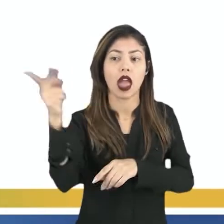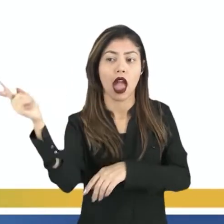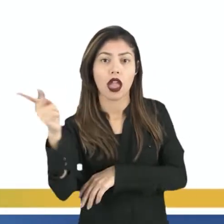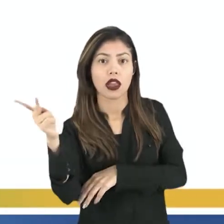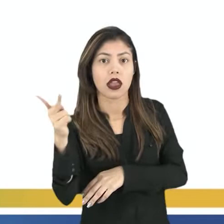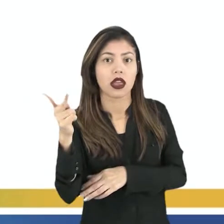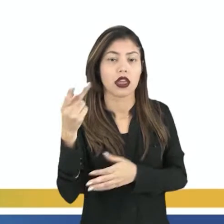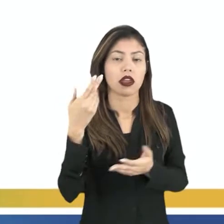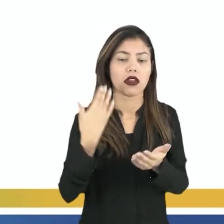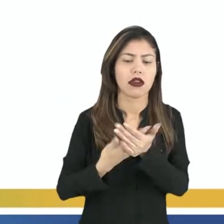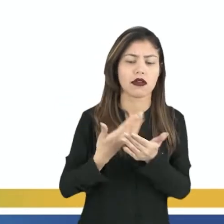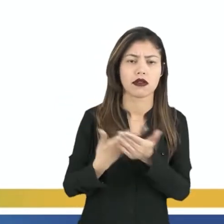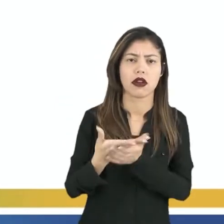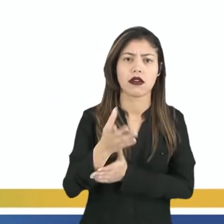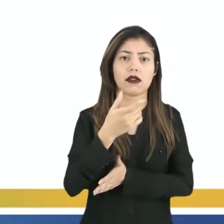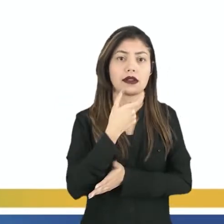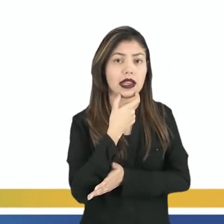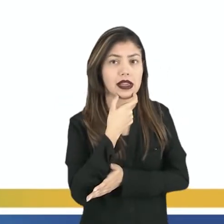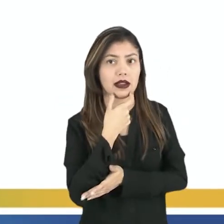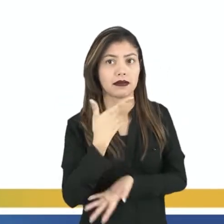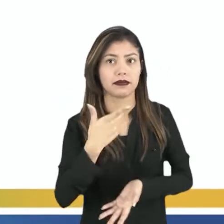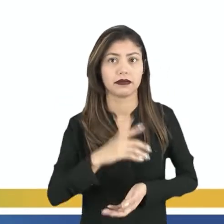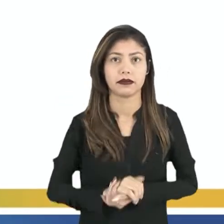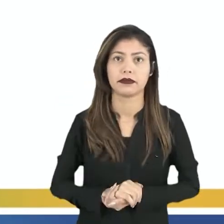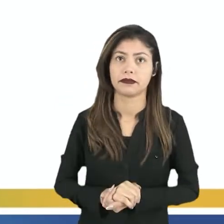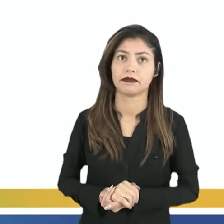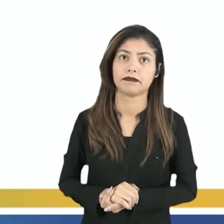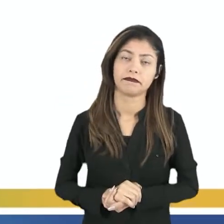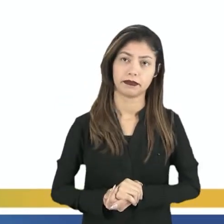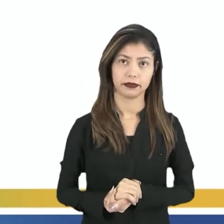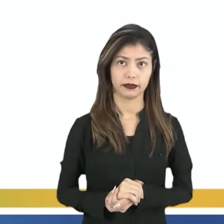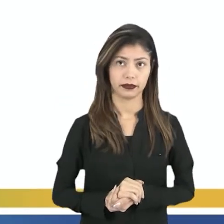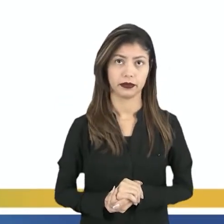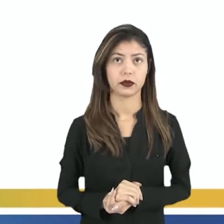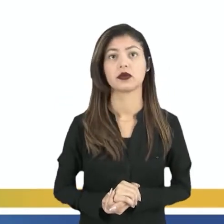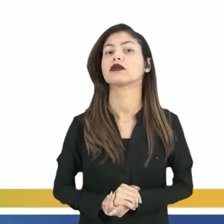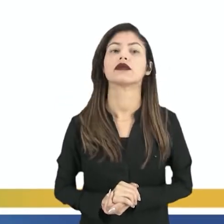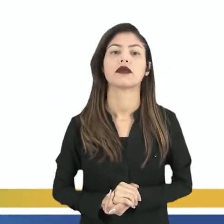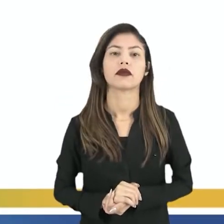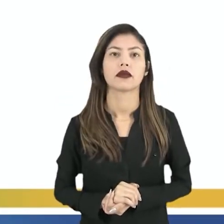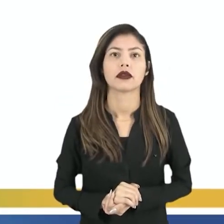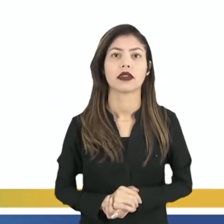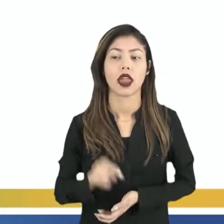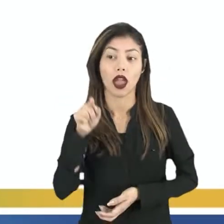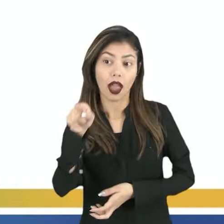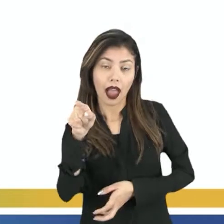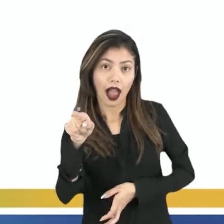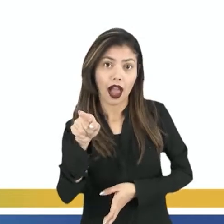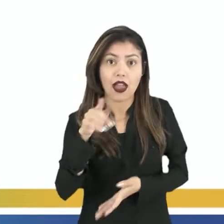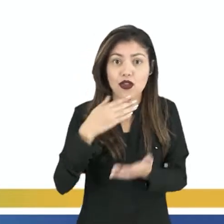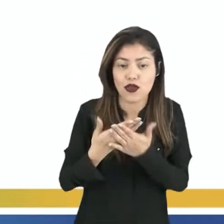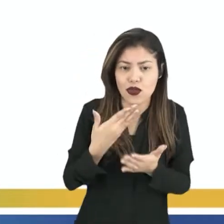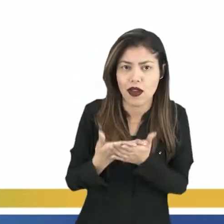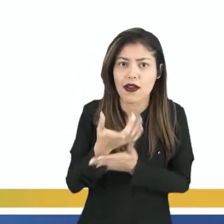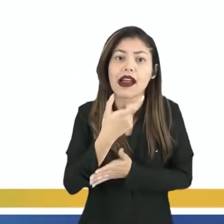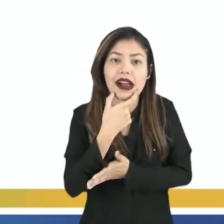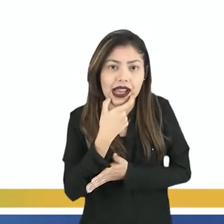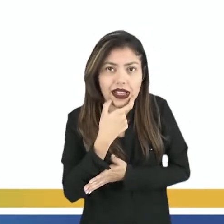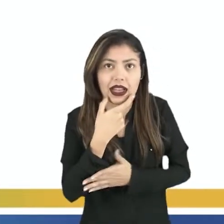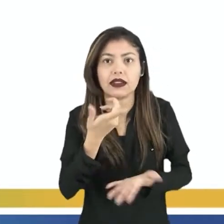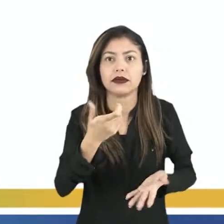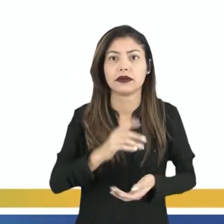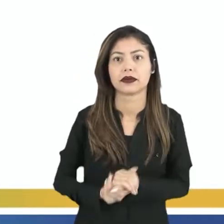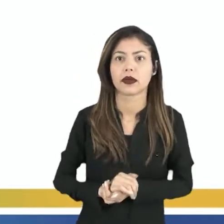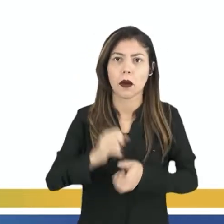Eles estão estudando inglês. She is studying English. Ela está estudando inglês.